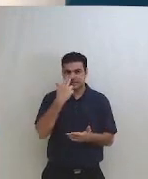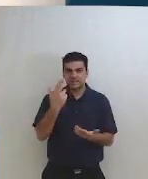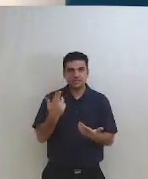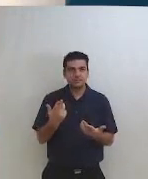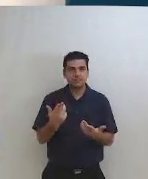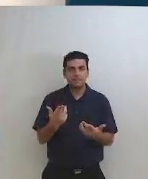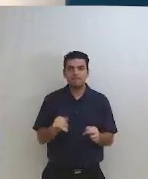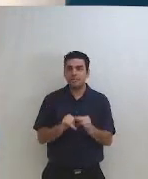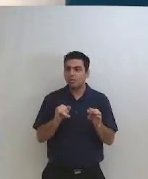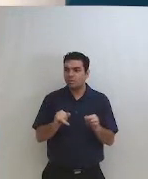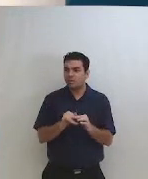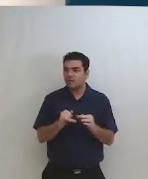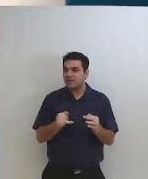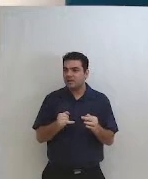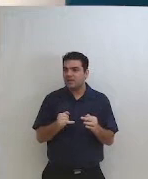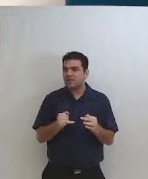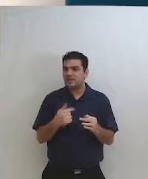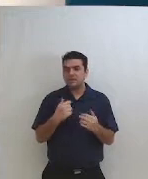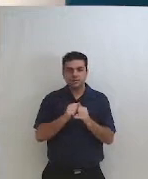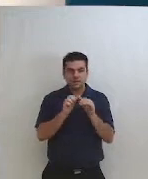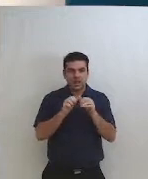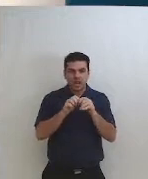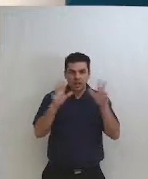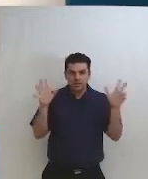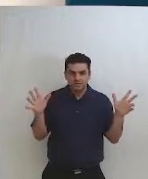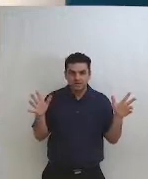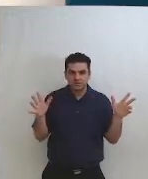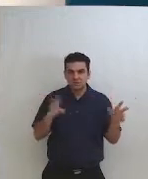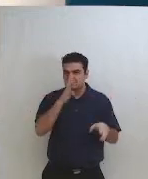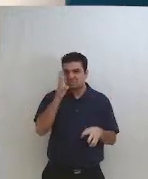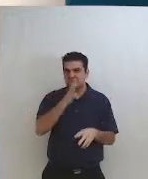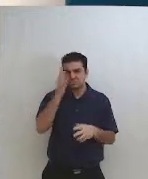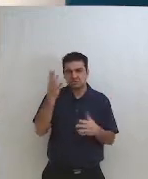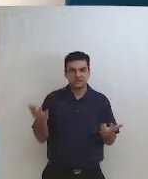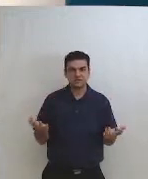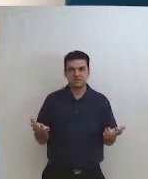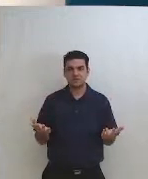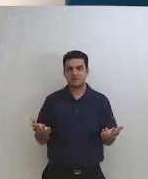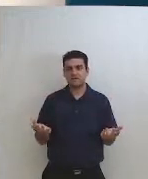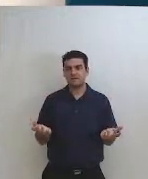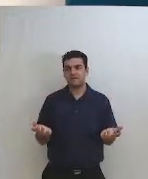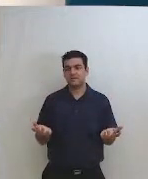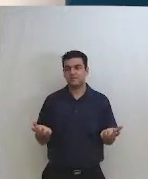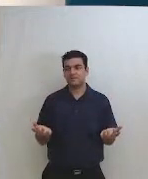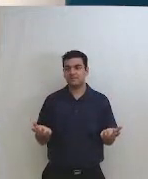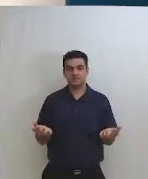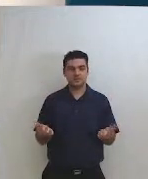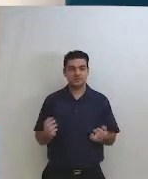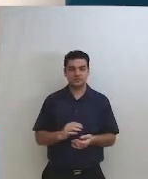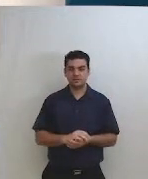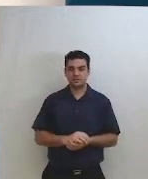informações em aberto? Ou seja, então, nós vamos permitindo conceder para retirar o etc. da ordem?